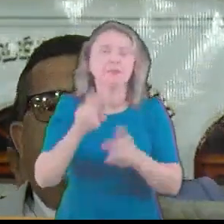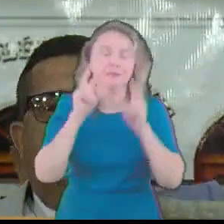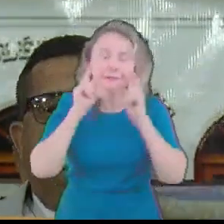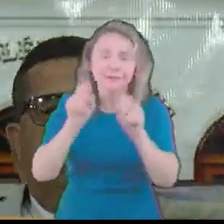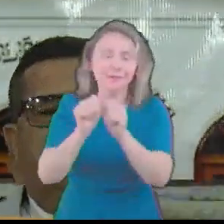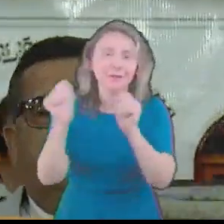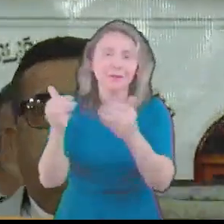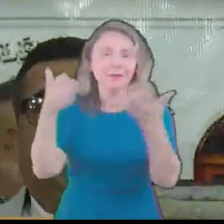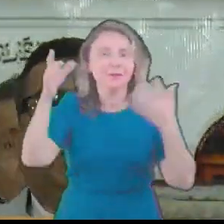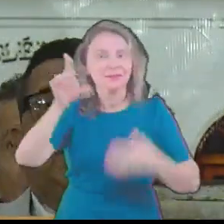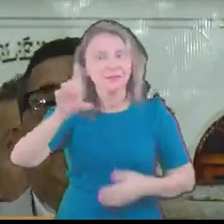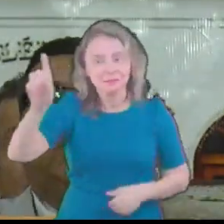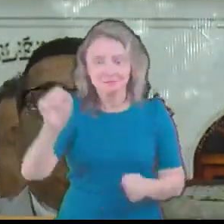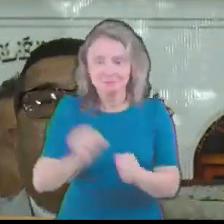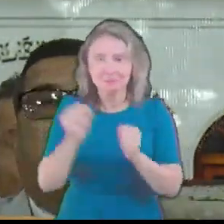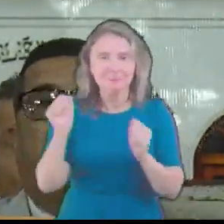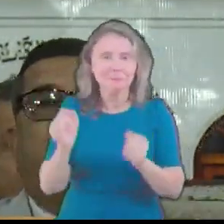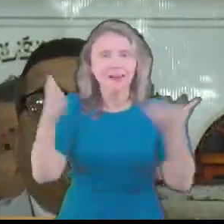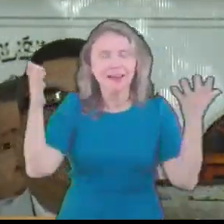de Deus.